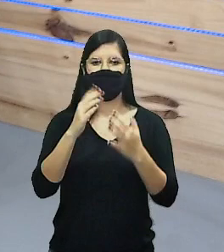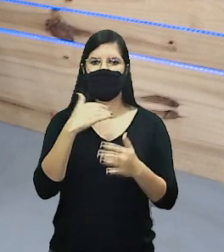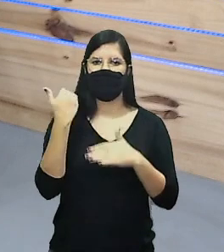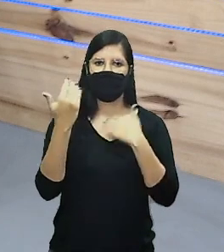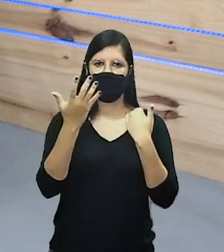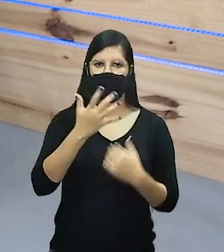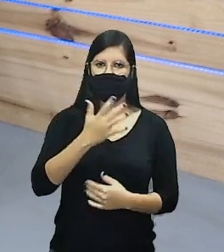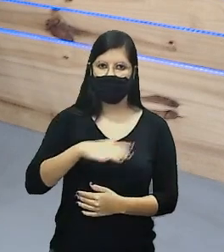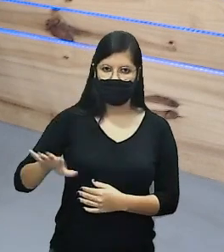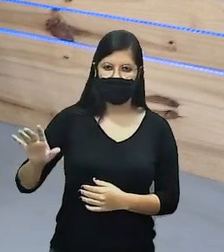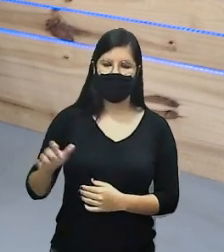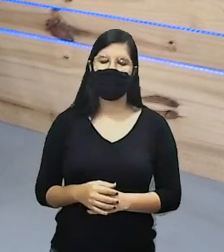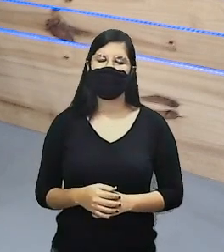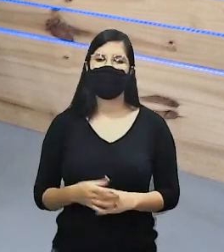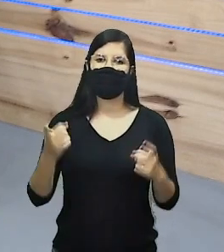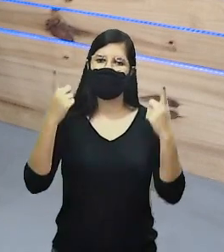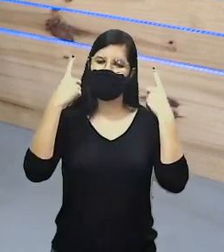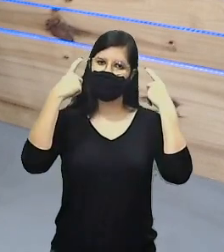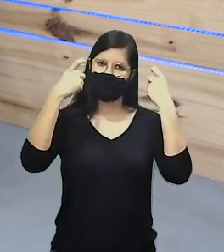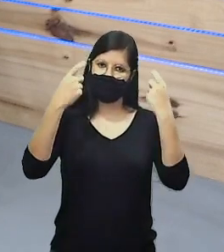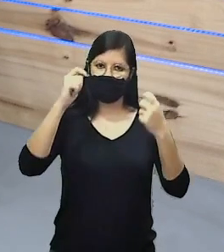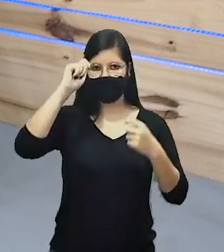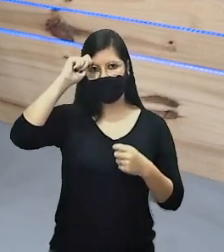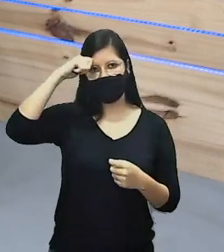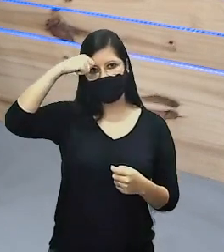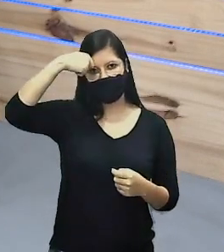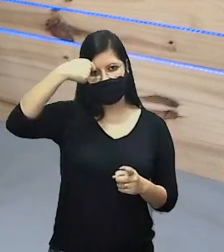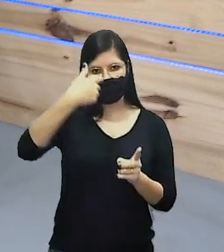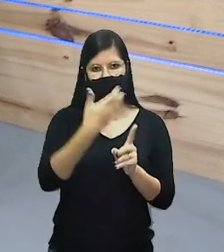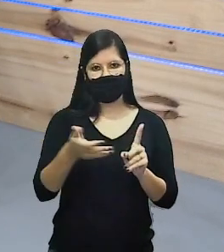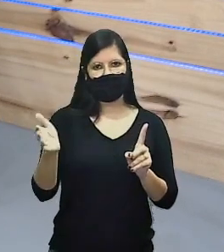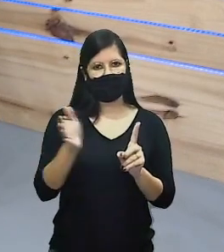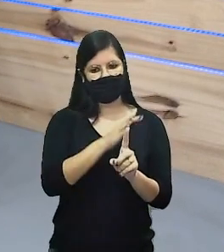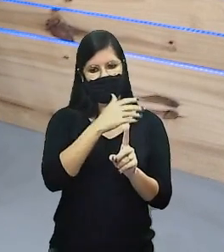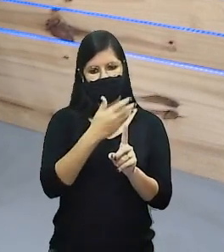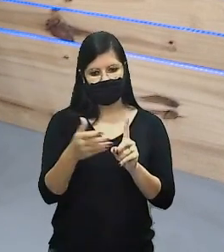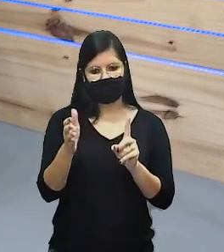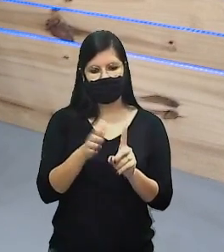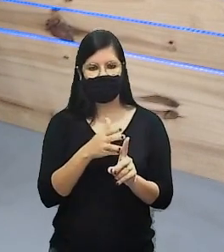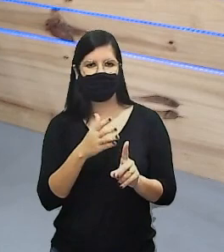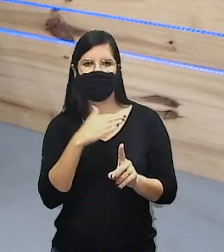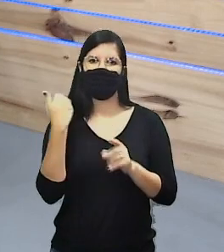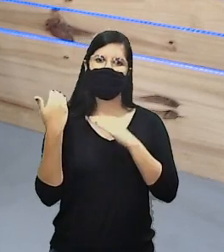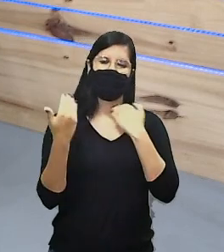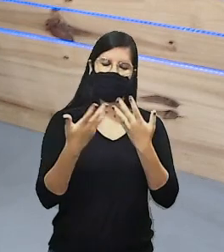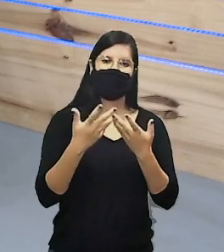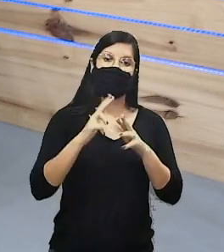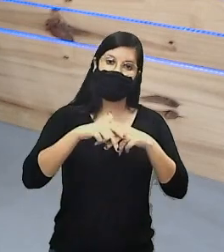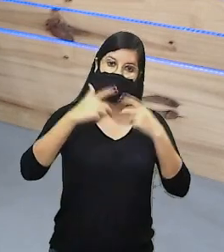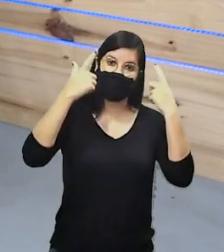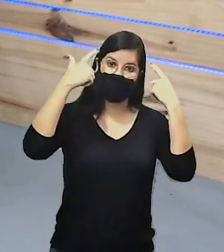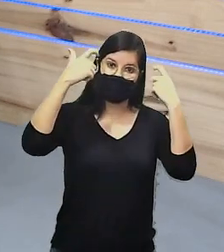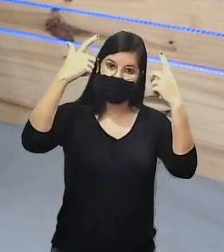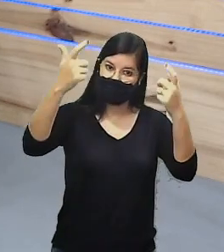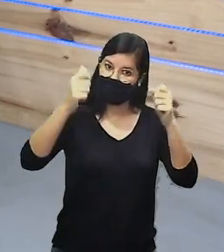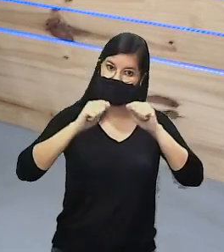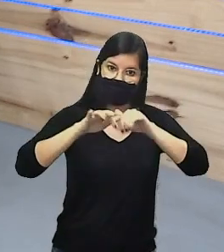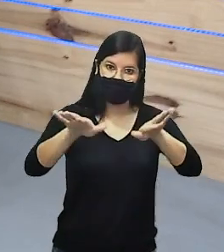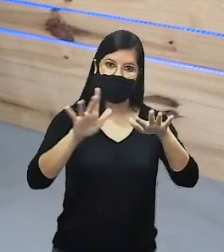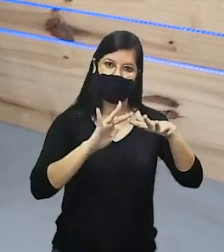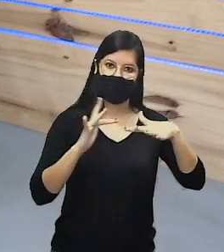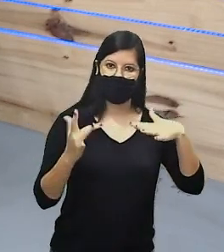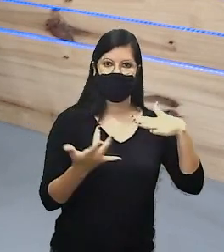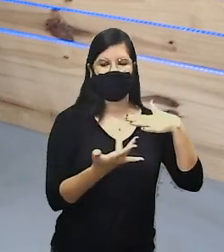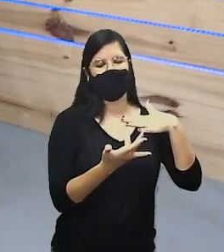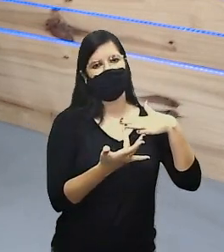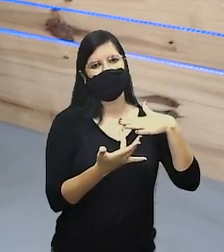Essa violência desse africano que mataram também. Então, a gente vê que está passando a violência para as redes sociais. Porque